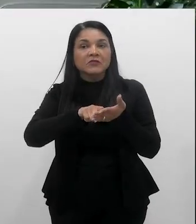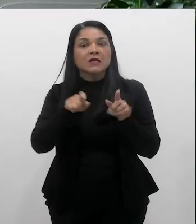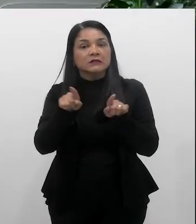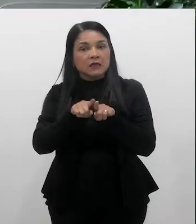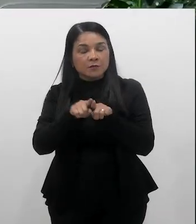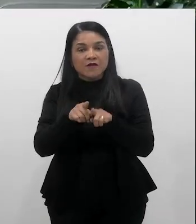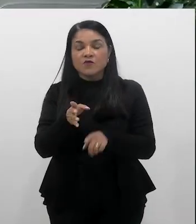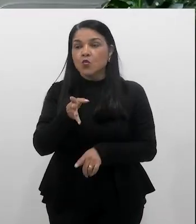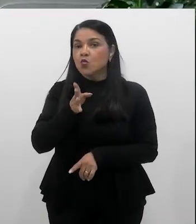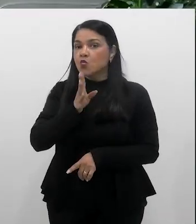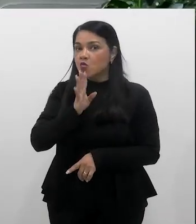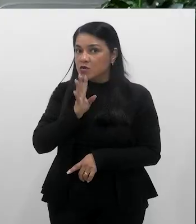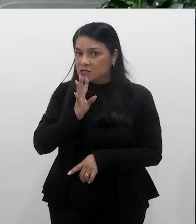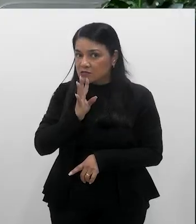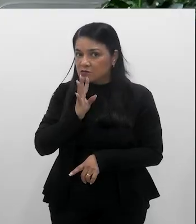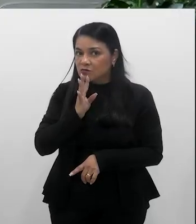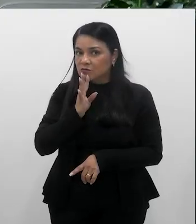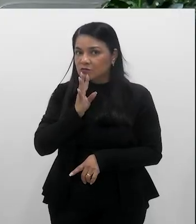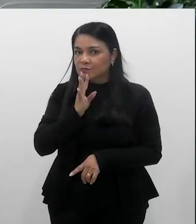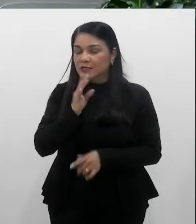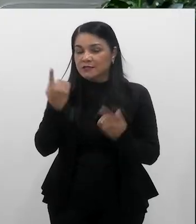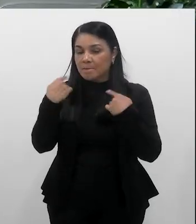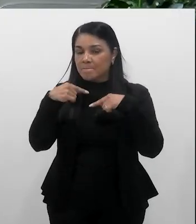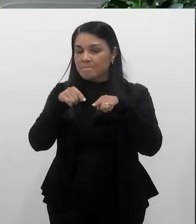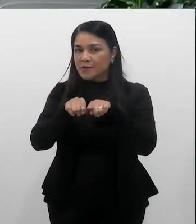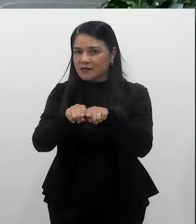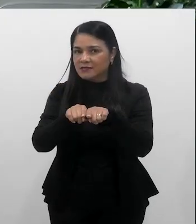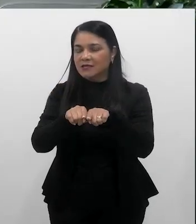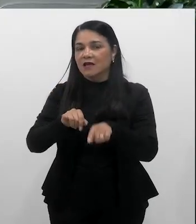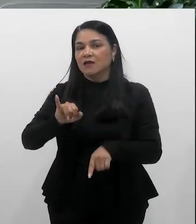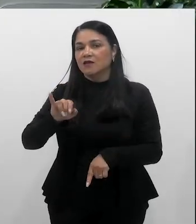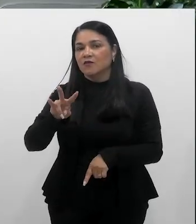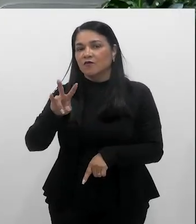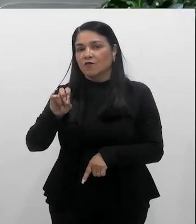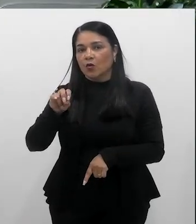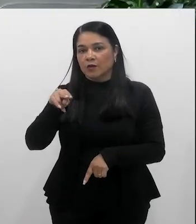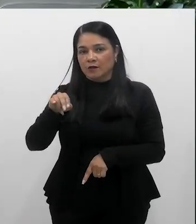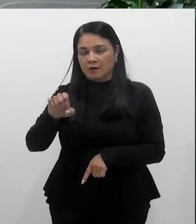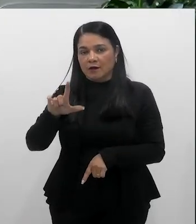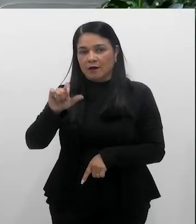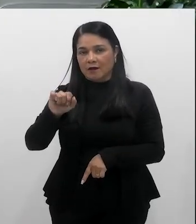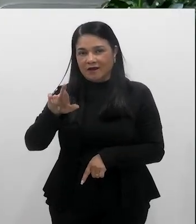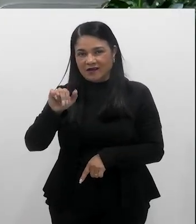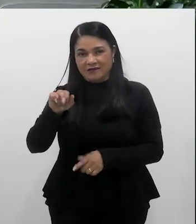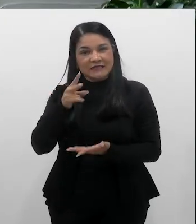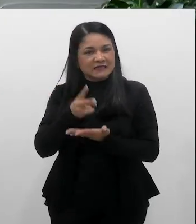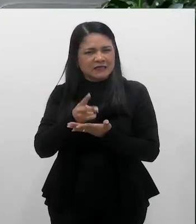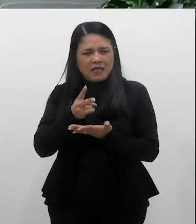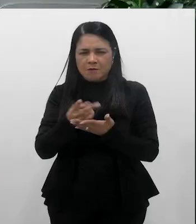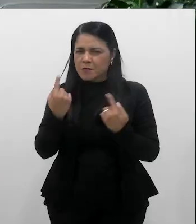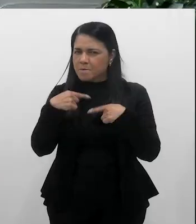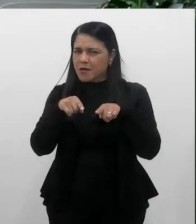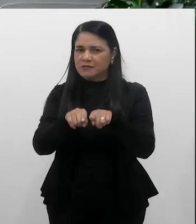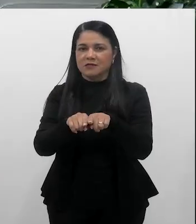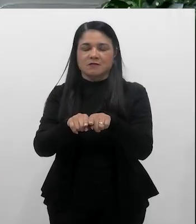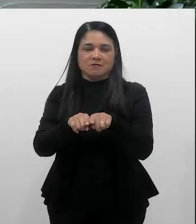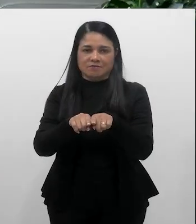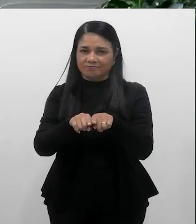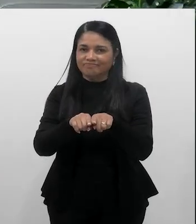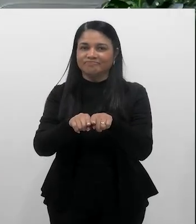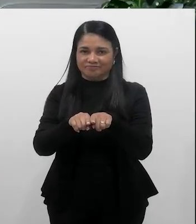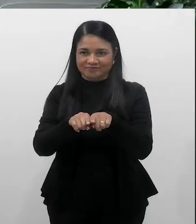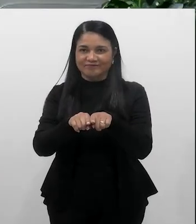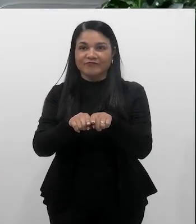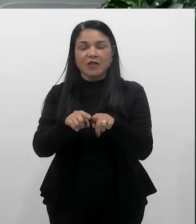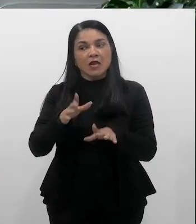muito conhecido, digamos assim, e reconhecido pelas suas parcerias com a Dona Ivone Lara, que foi a parceira mais constante dele, correto isso? Sim,